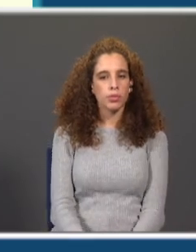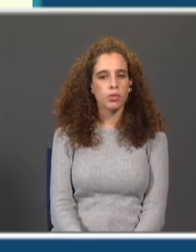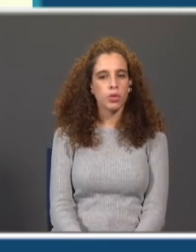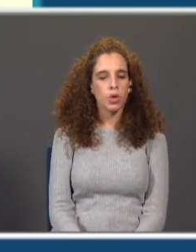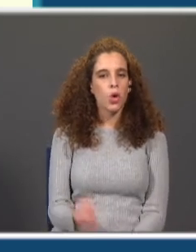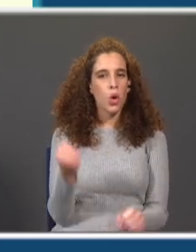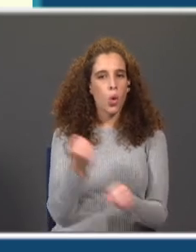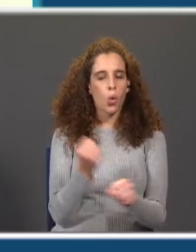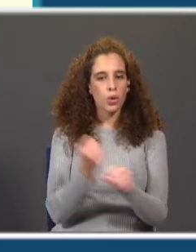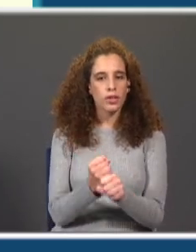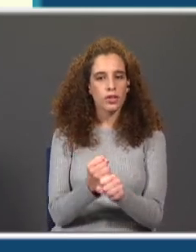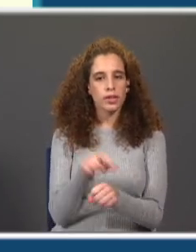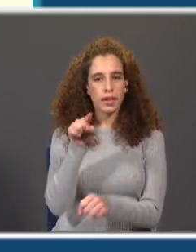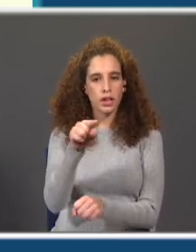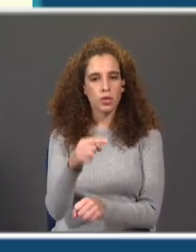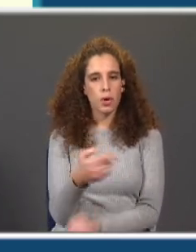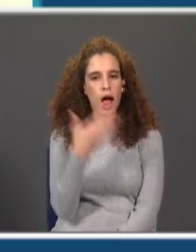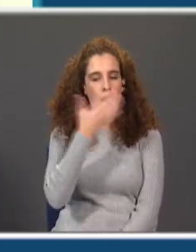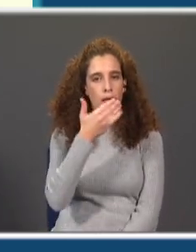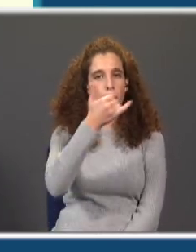para o próximo bloco.